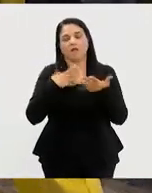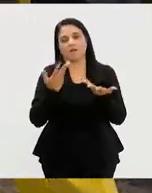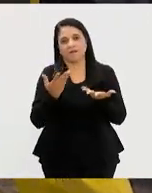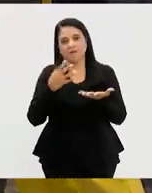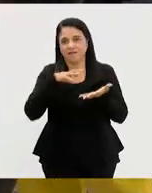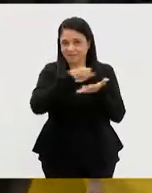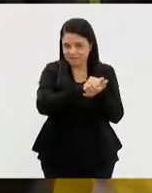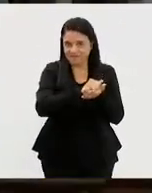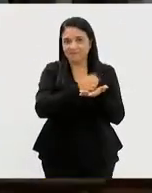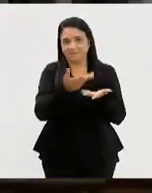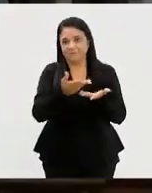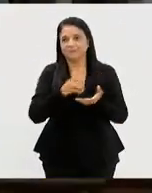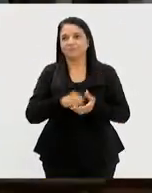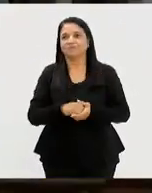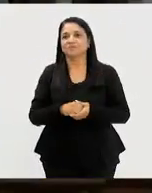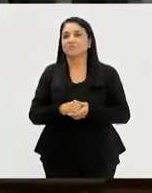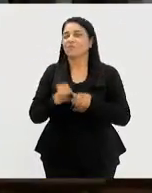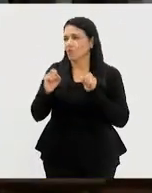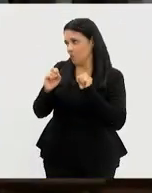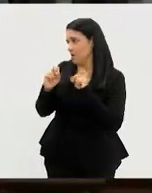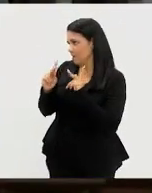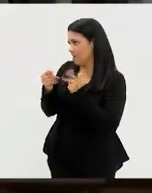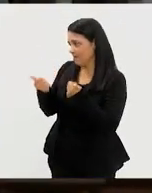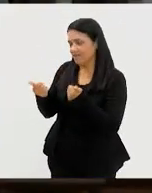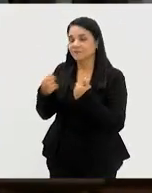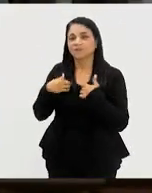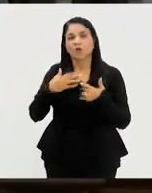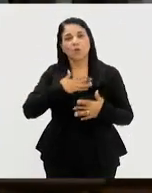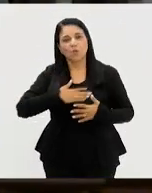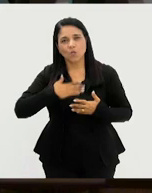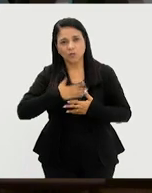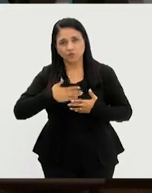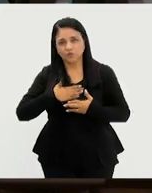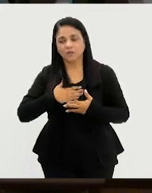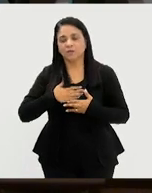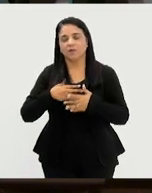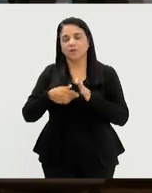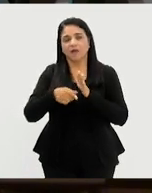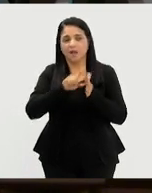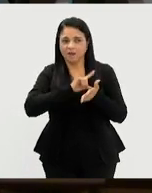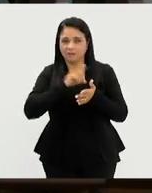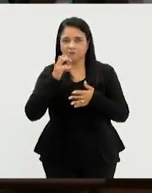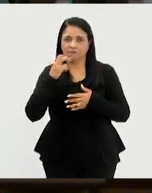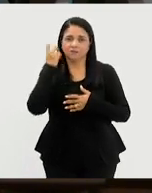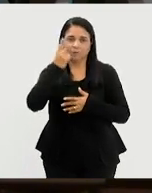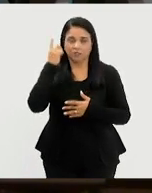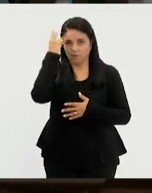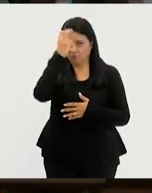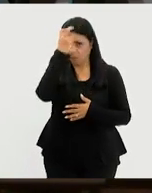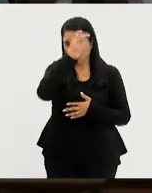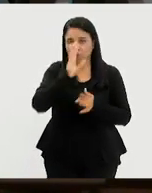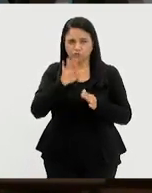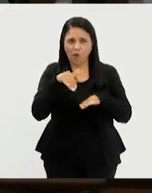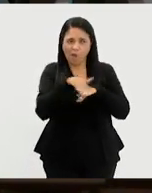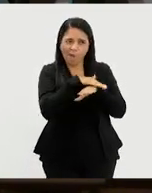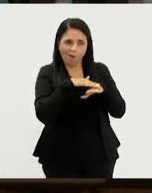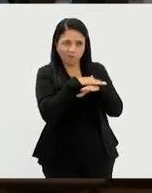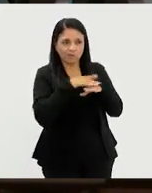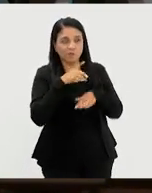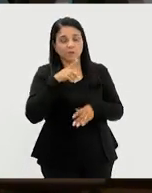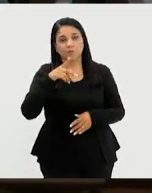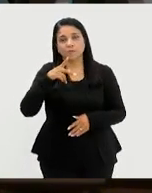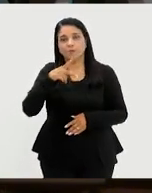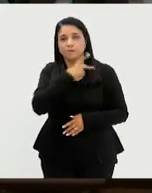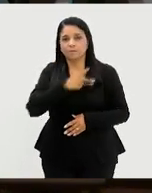microfone ok eu que eu gostaria e antes deputada Verônica de aqui já Consultei o o Presidente Rodrigo